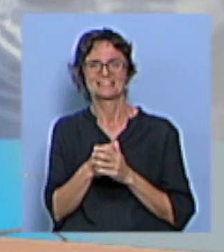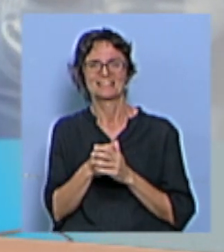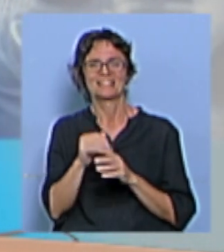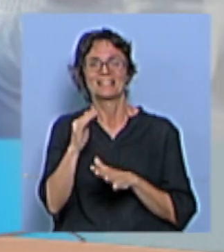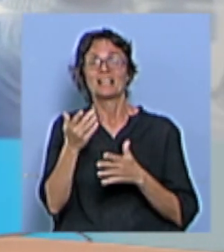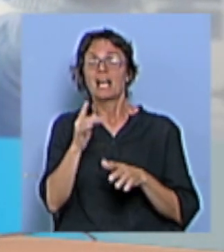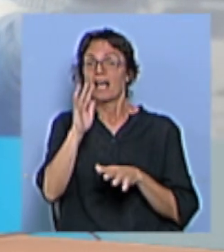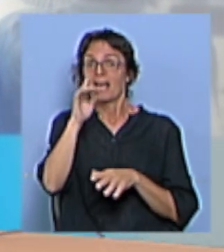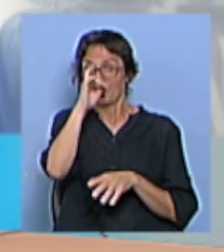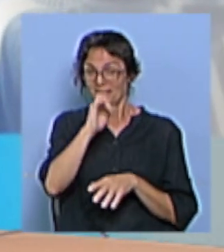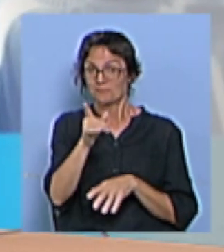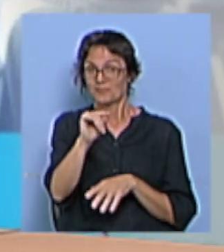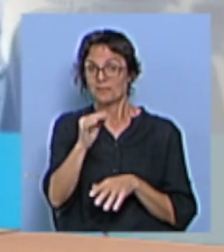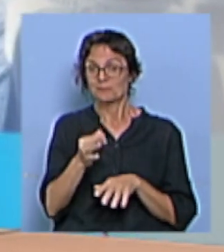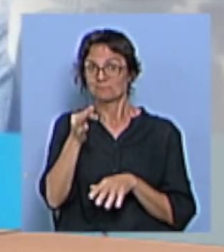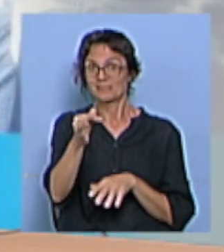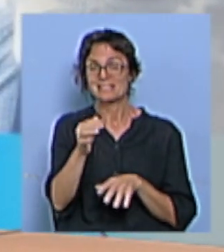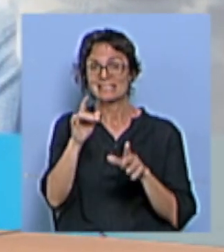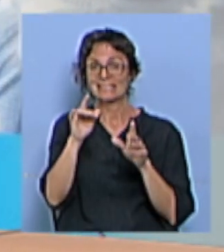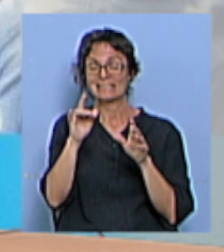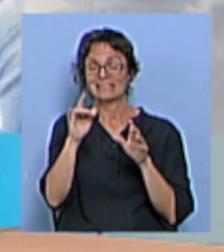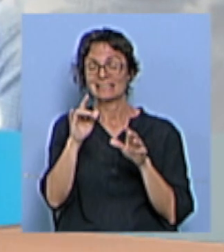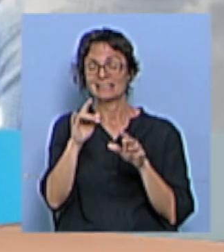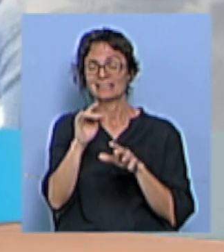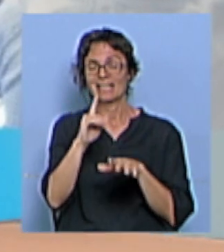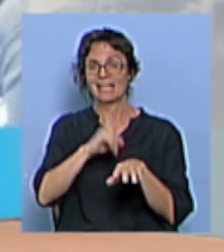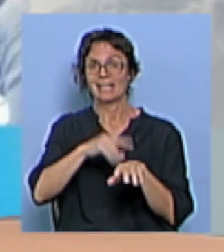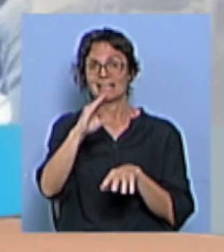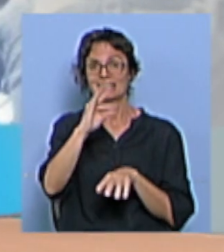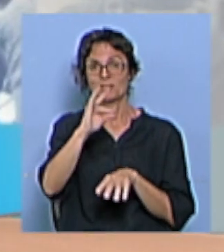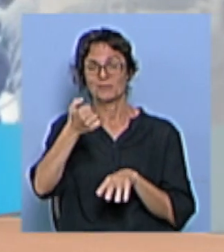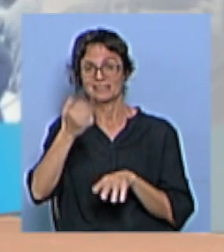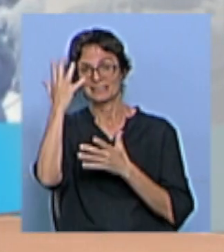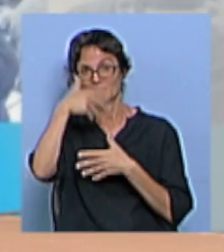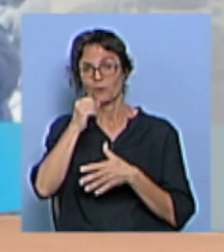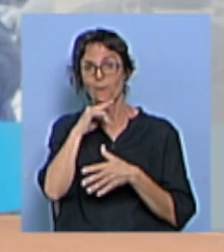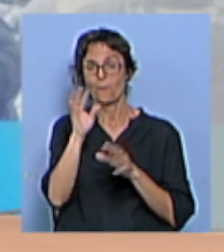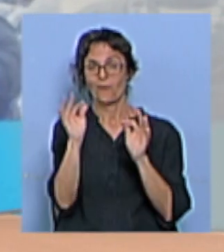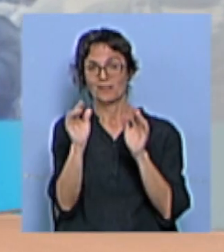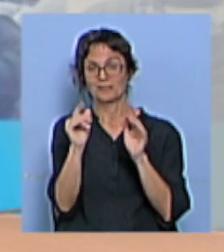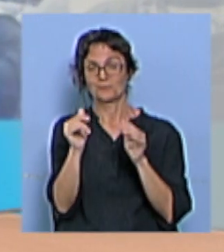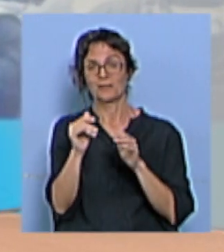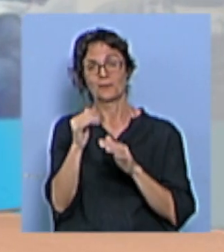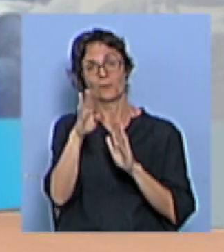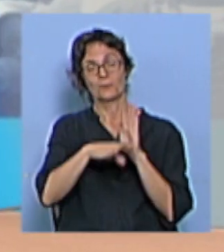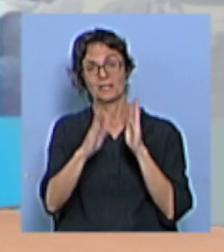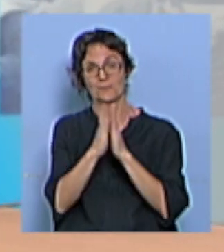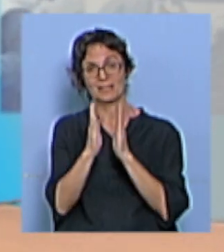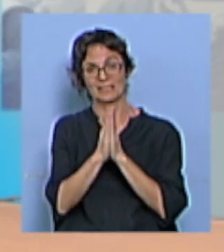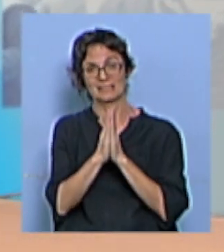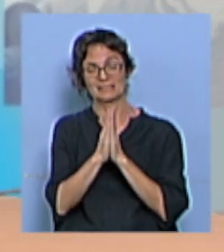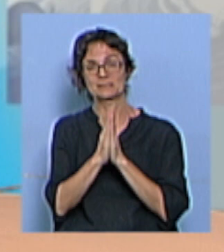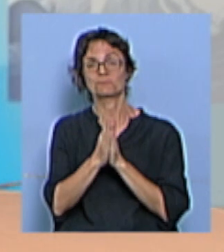final, recordo que mais logo, pelas 22h45, ainda pode acompanhar a edição rádio do programa Eclésia, que